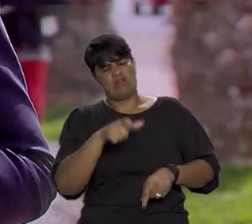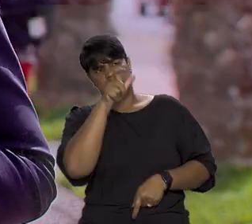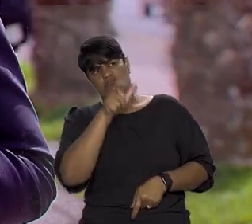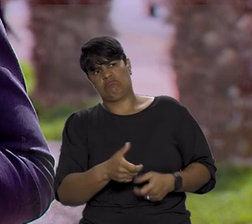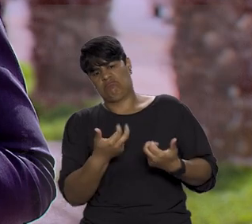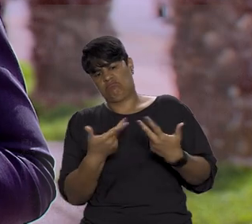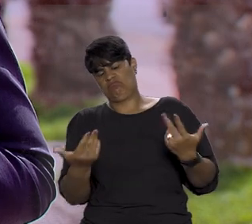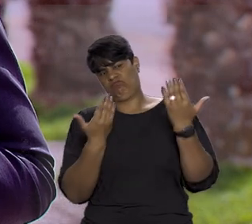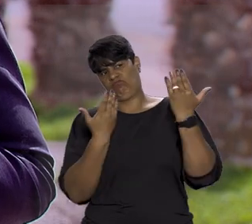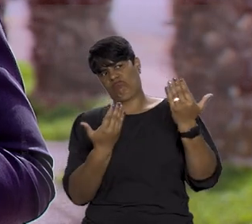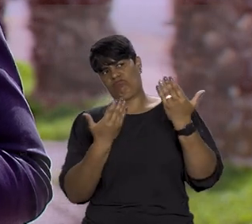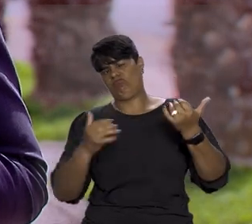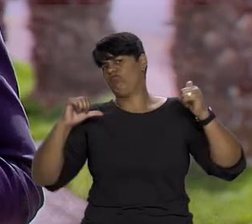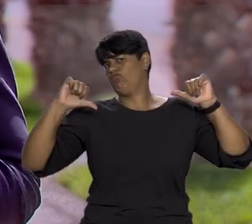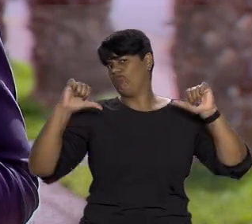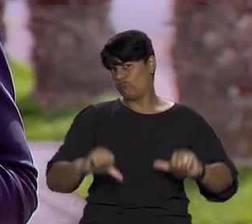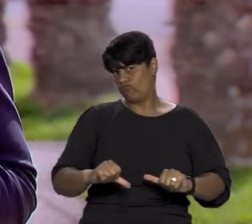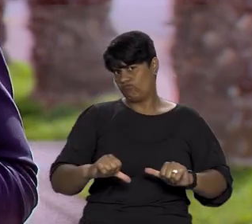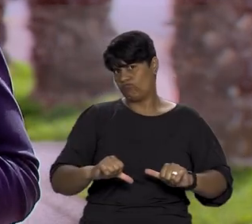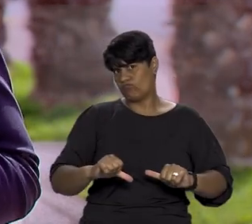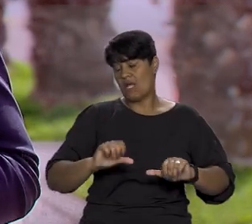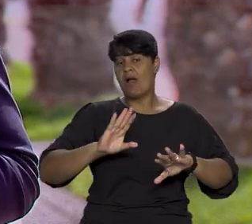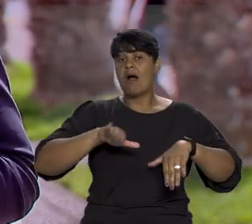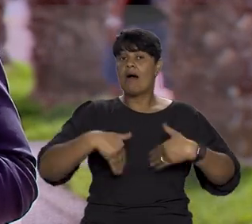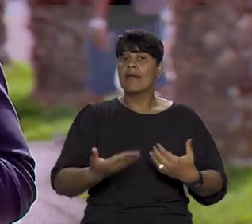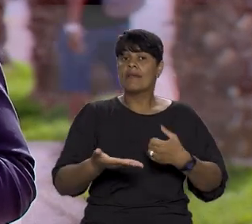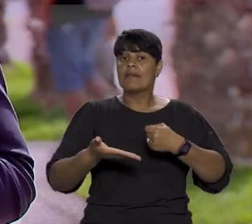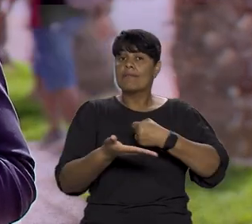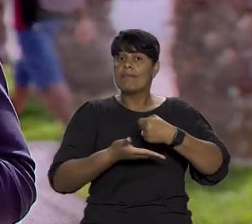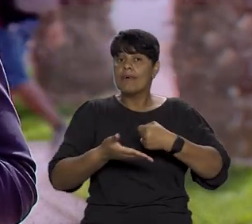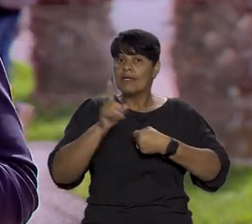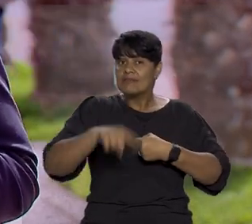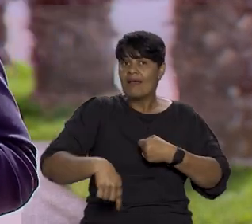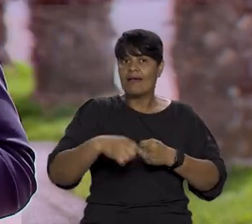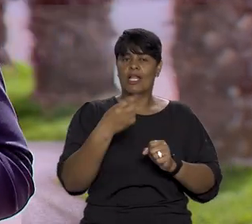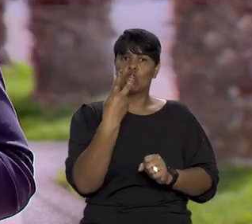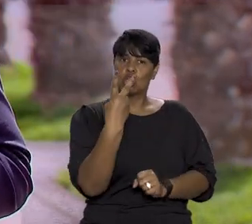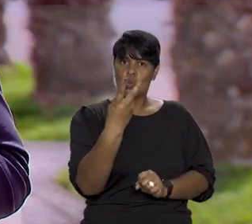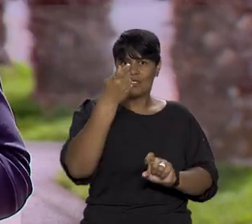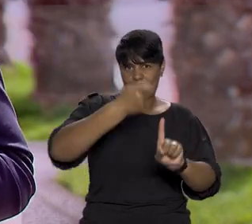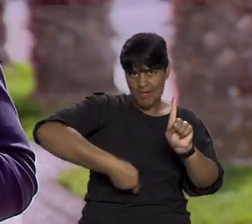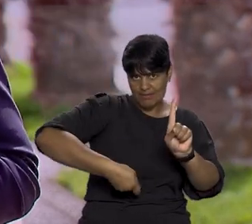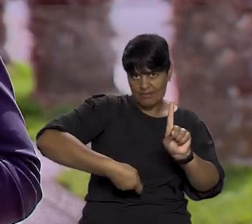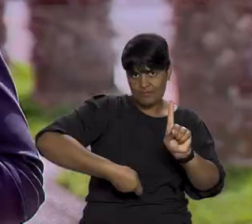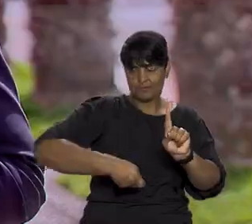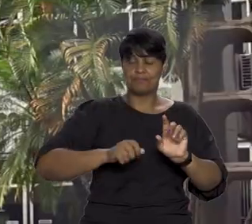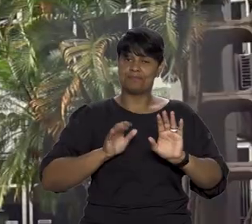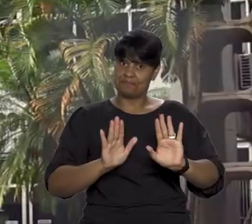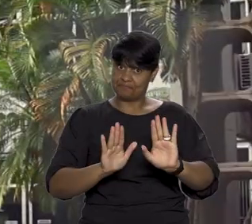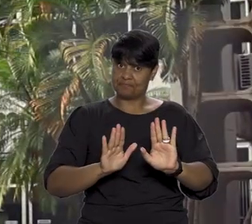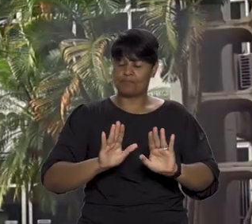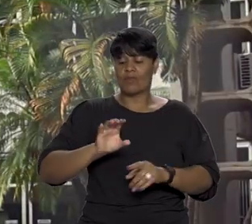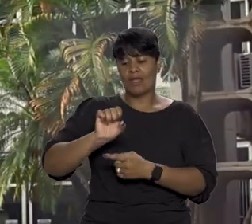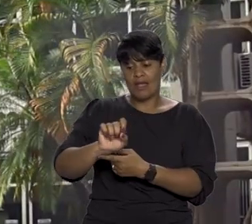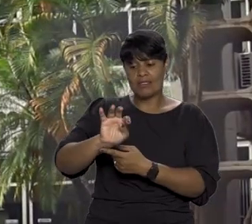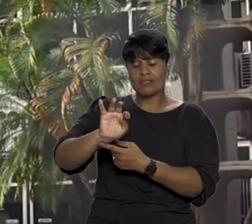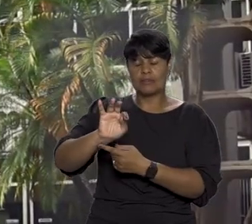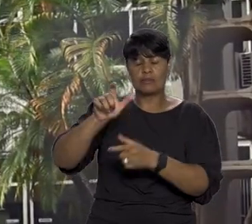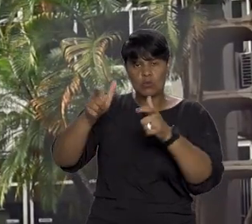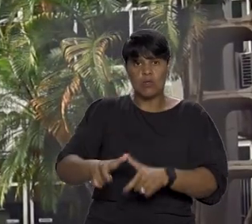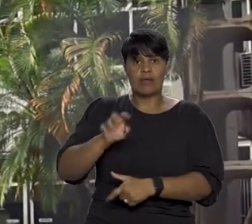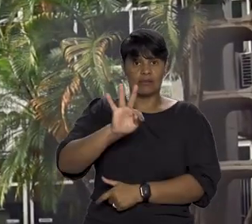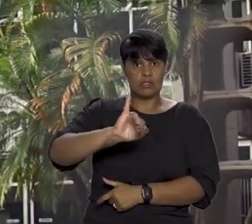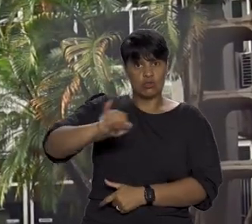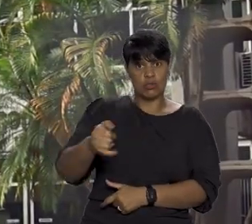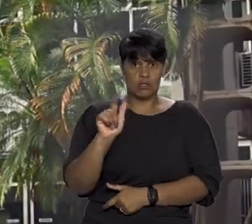circunstância judicial Dos motivos do crime e fixou a pena base em dois meses o dobro do mínimo legal o Tribunal de Justiça de